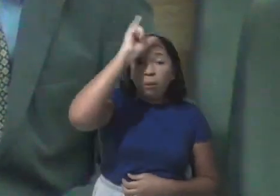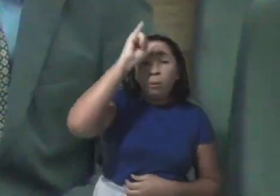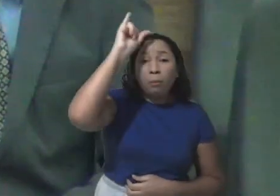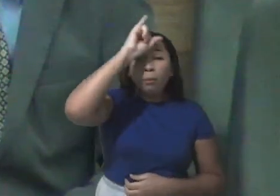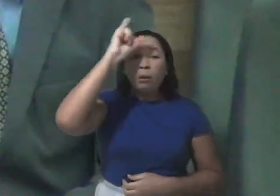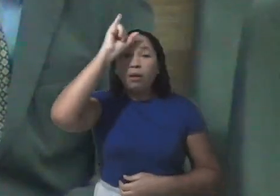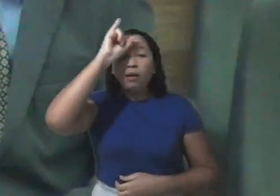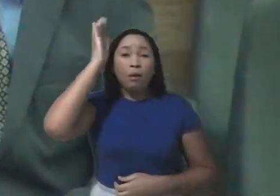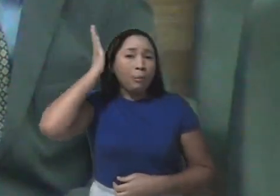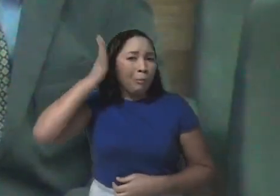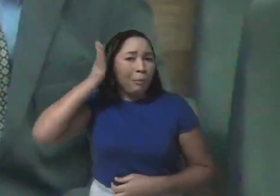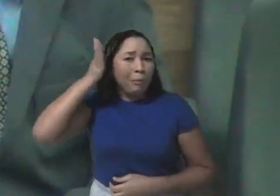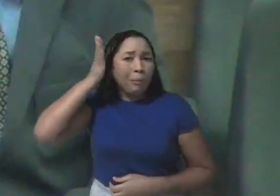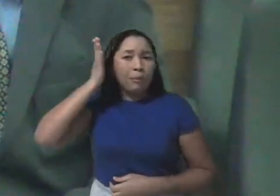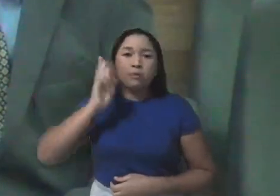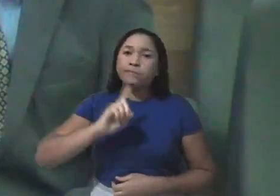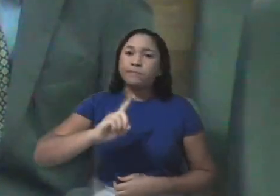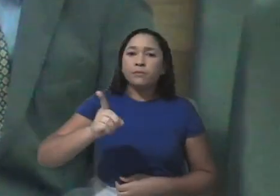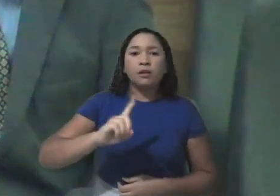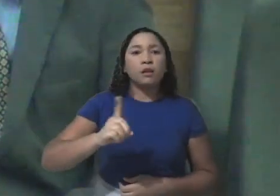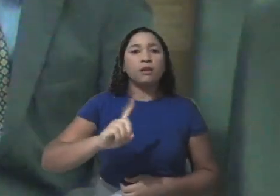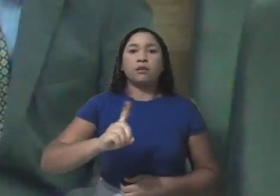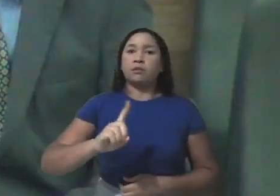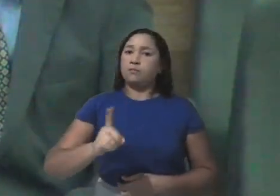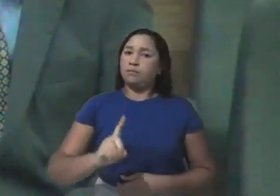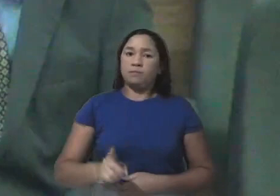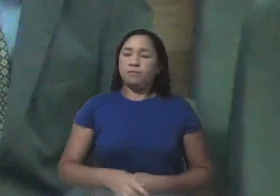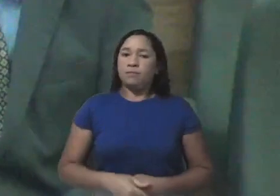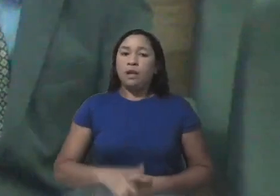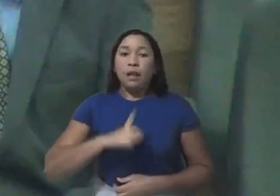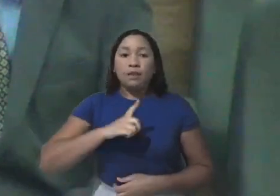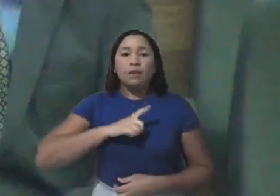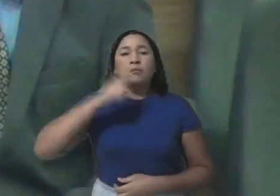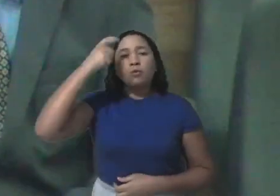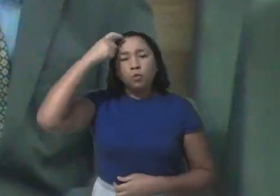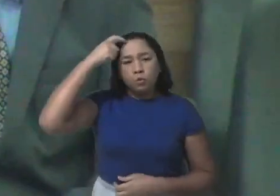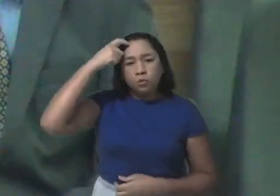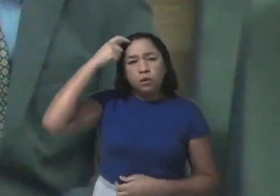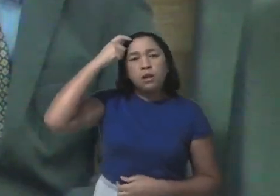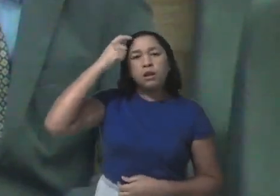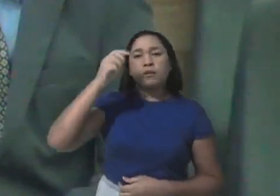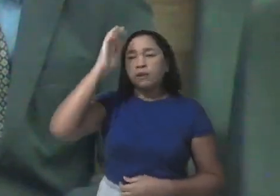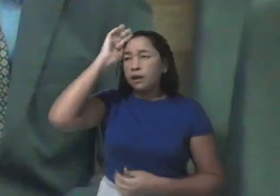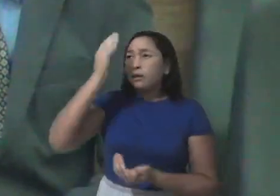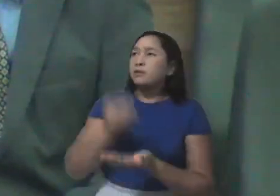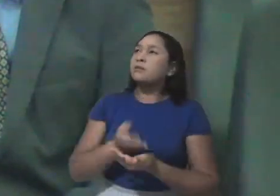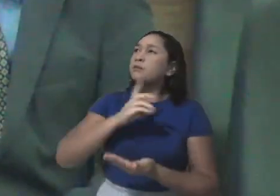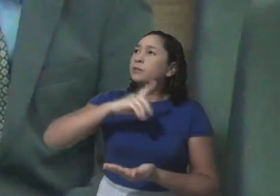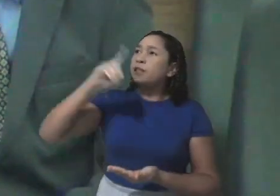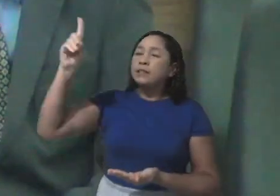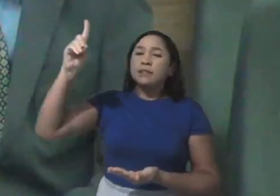somos racionais. Nós cremos em Deus porque Ele é vivo, porque Ele está presente